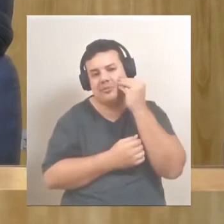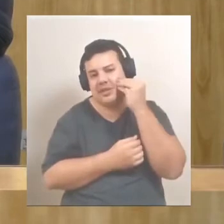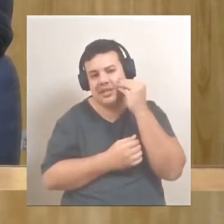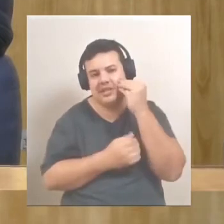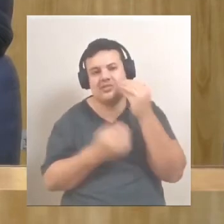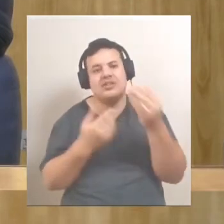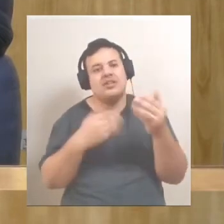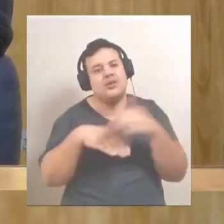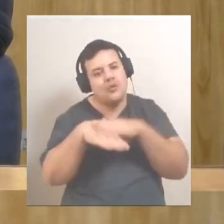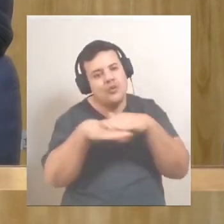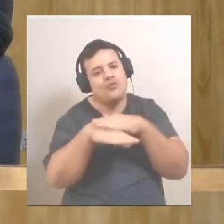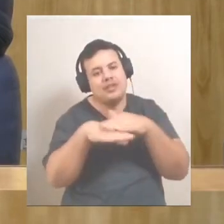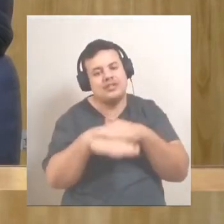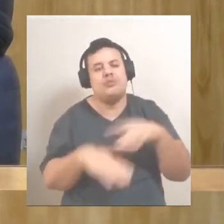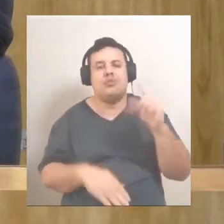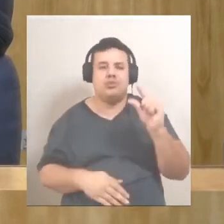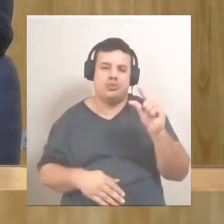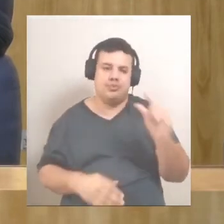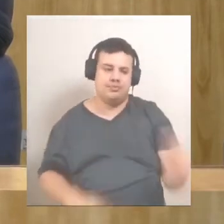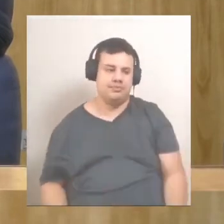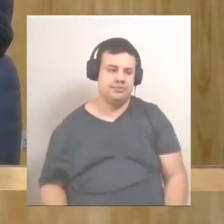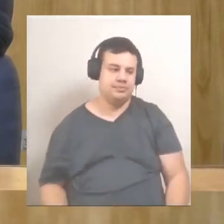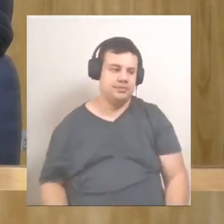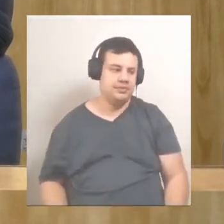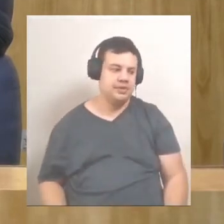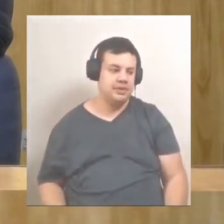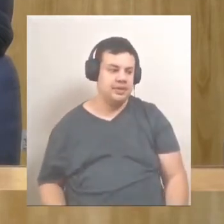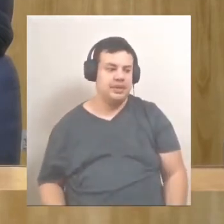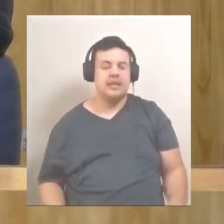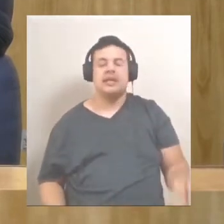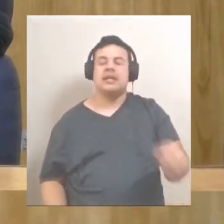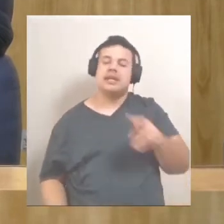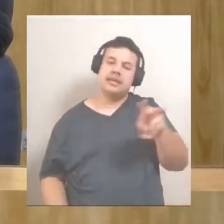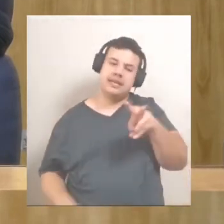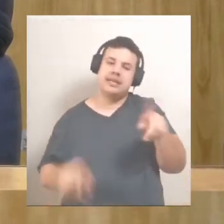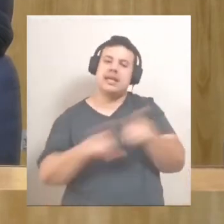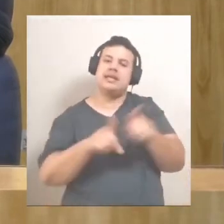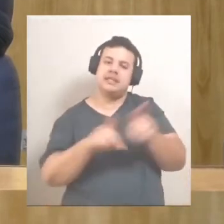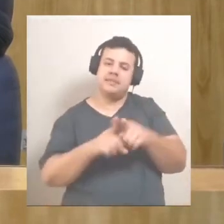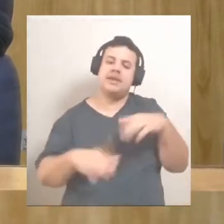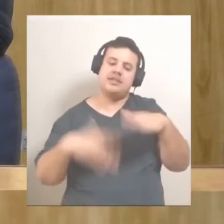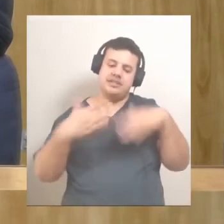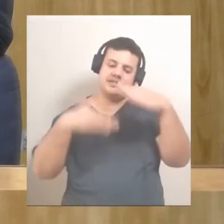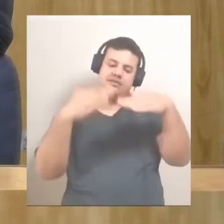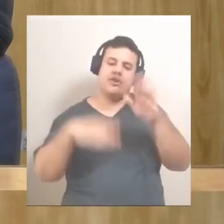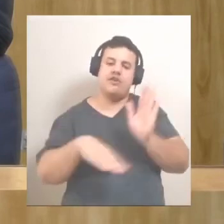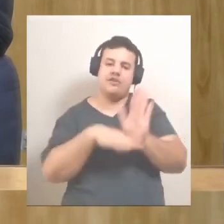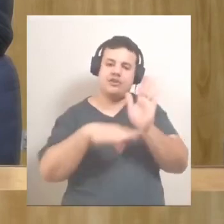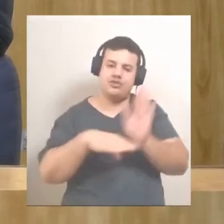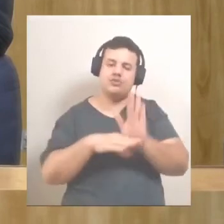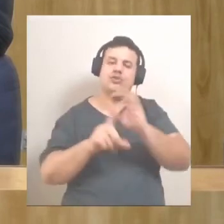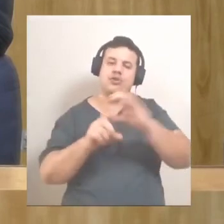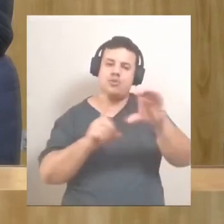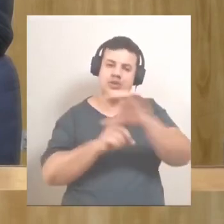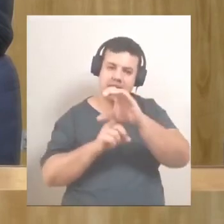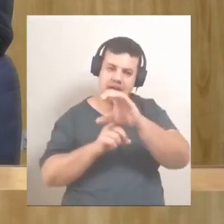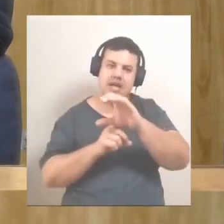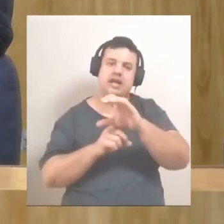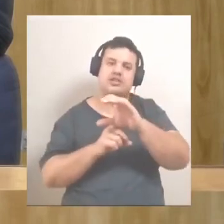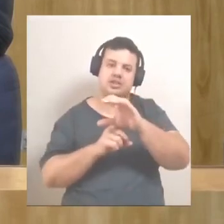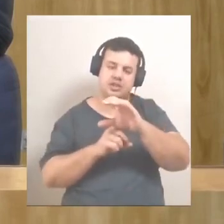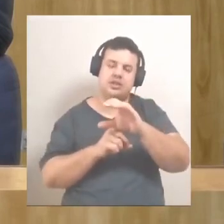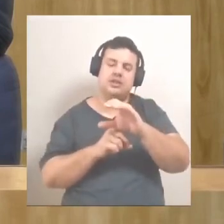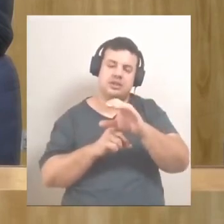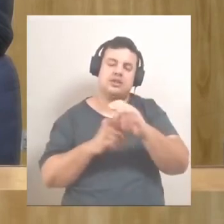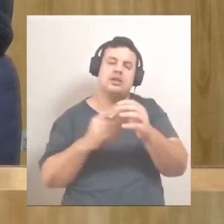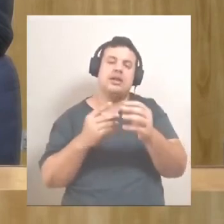de prosa. E eles também desenvolvem, ajudam a comunidade, né,